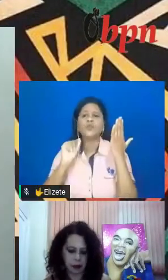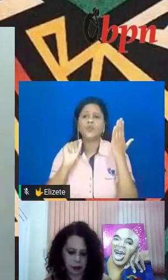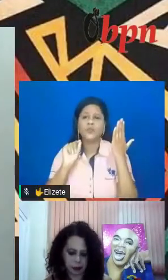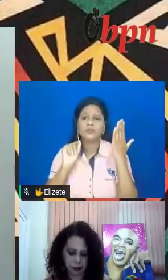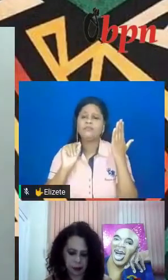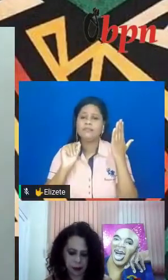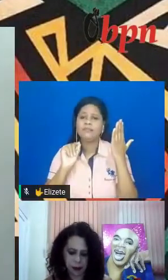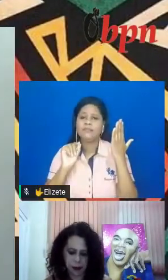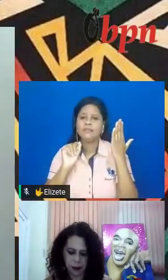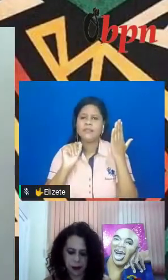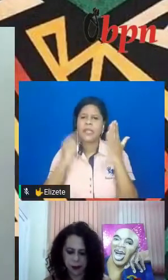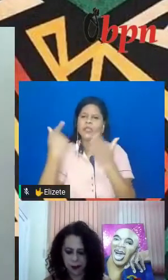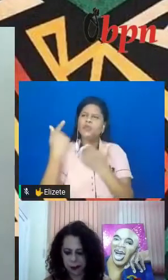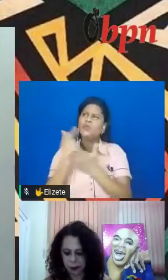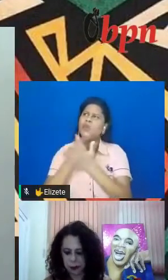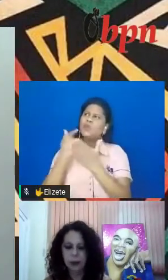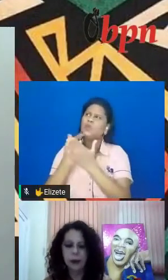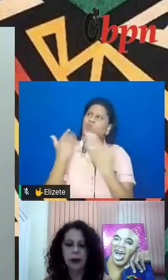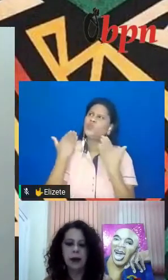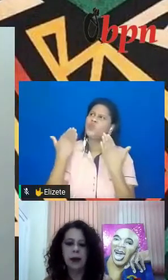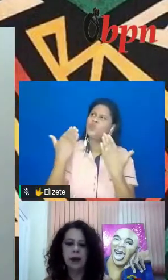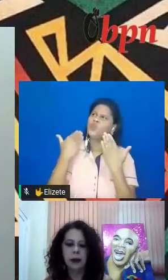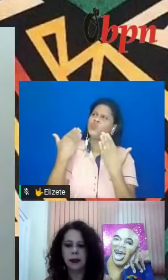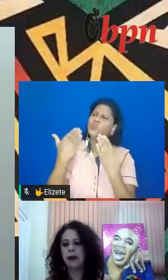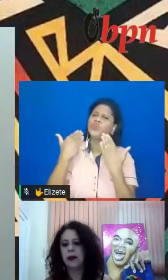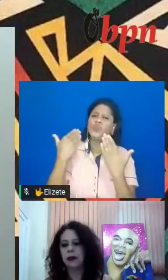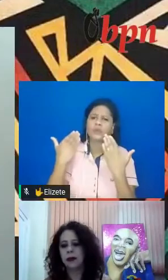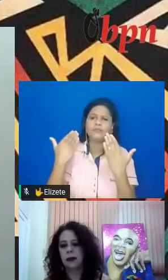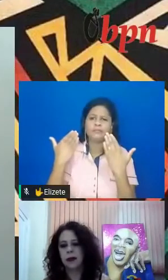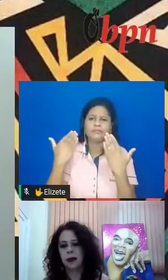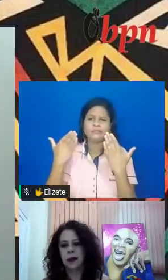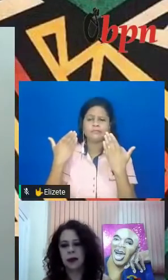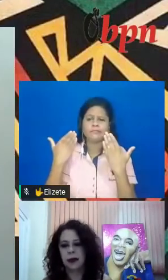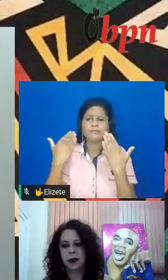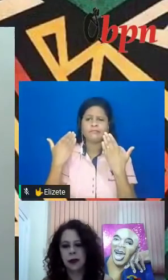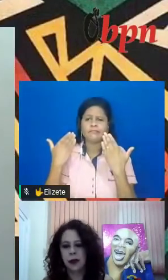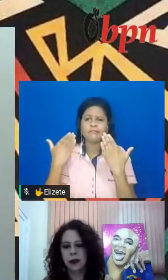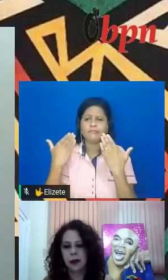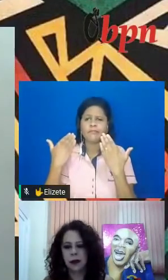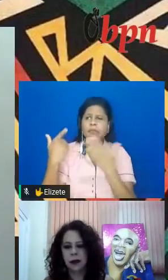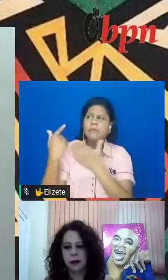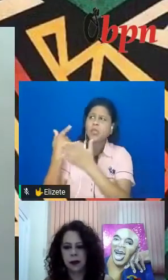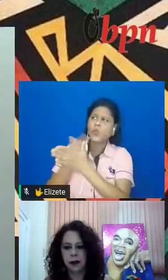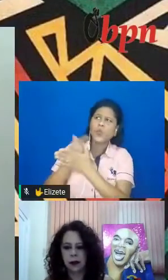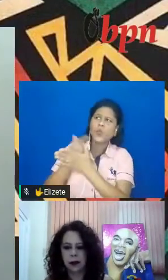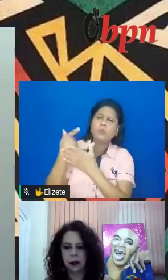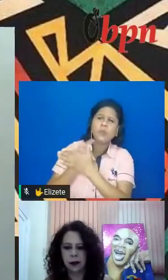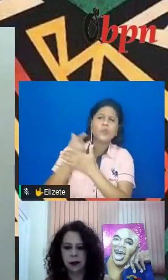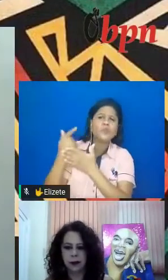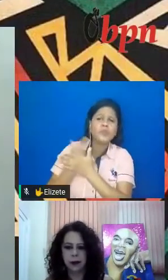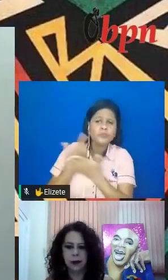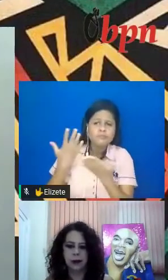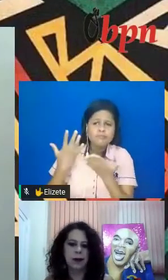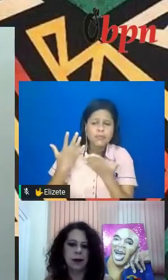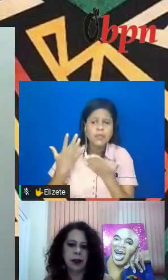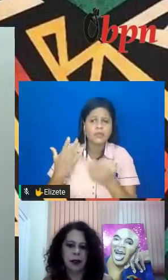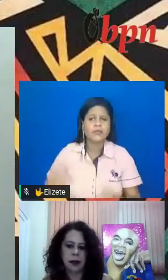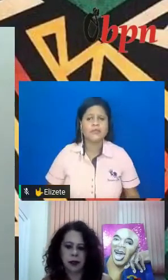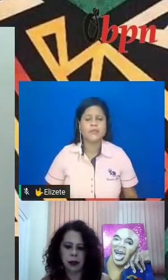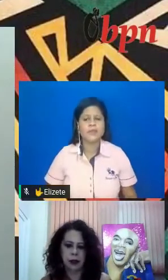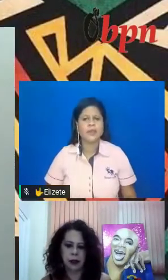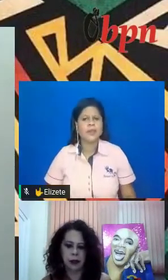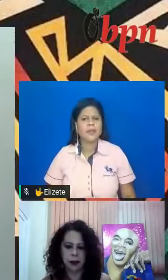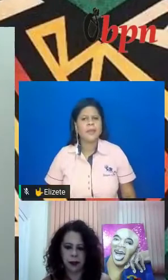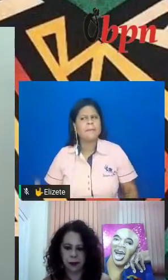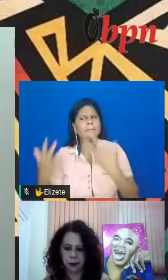perguntas, né? E perguntas assim, bem instigantes, né? Porque pensar